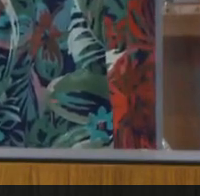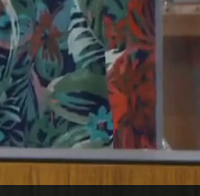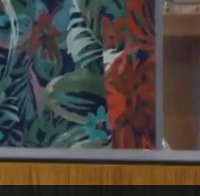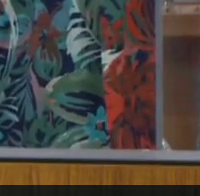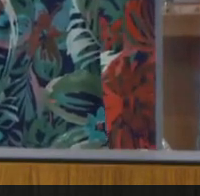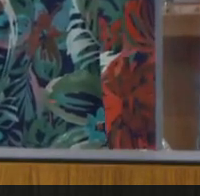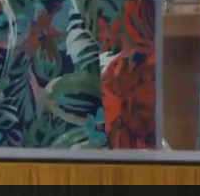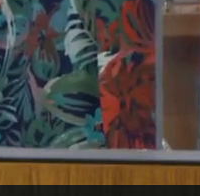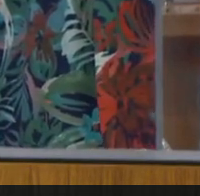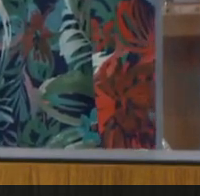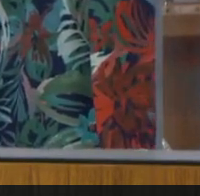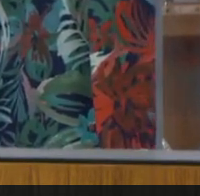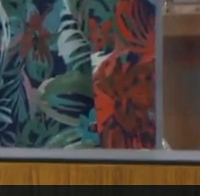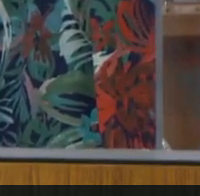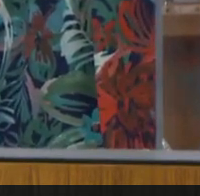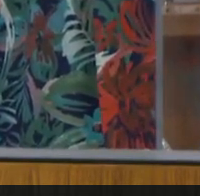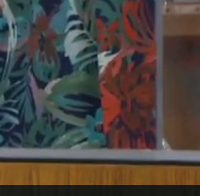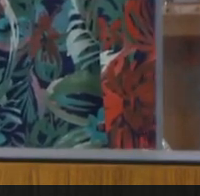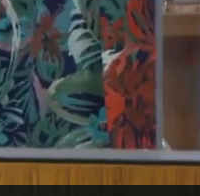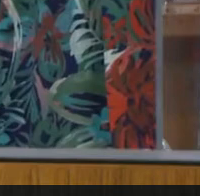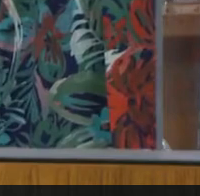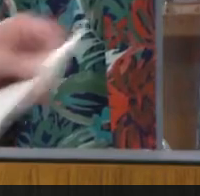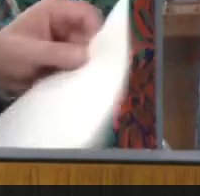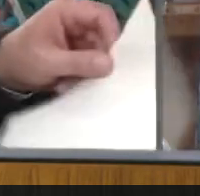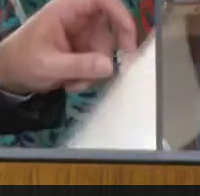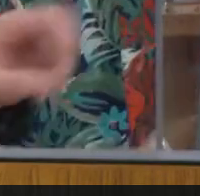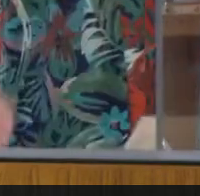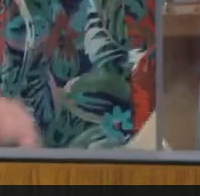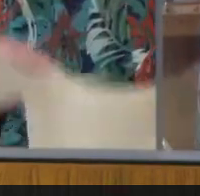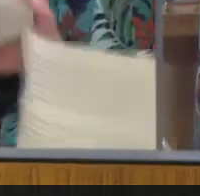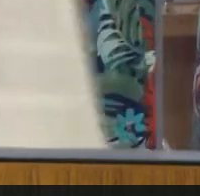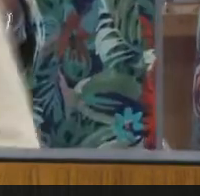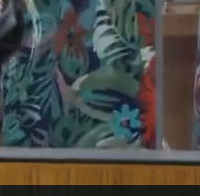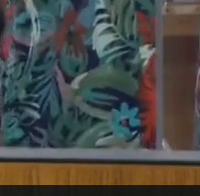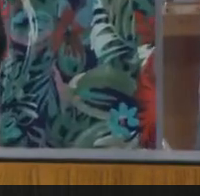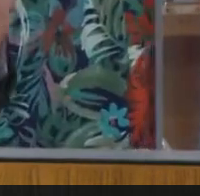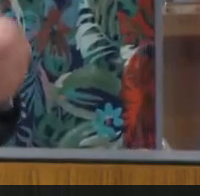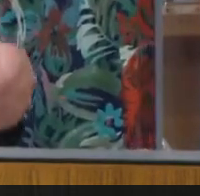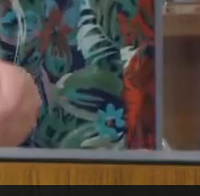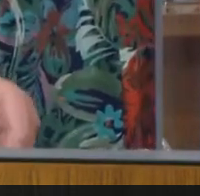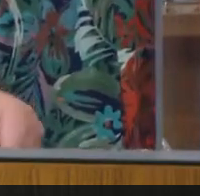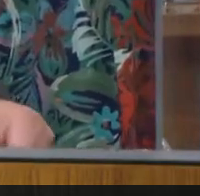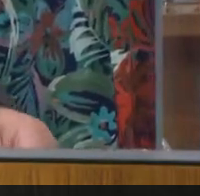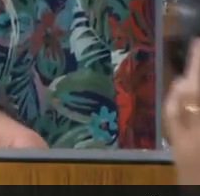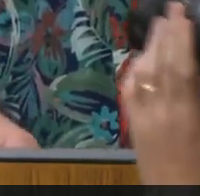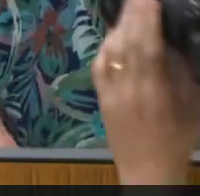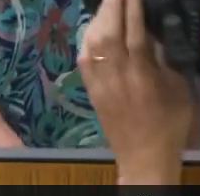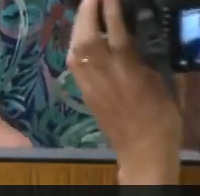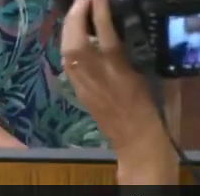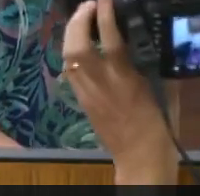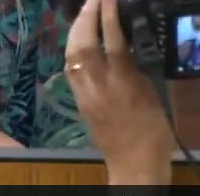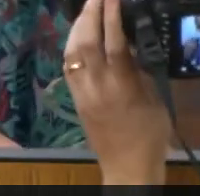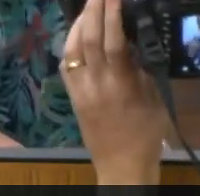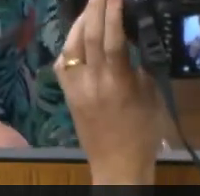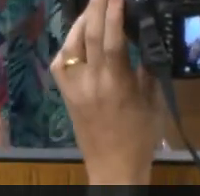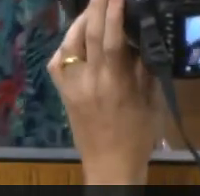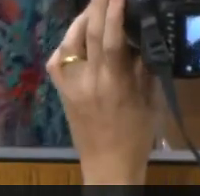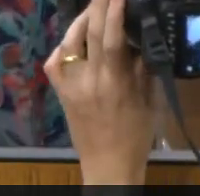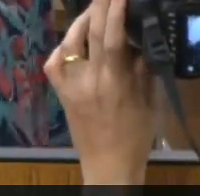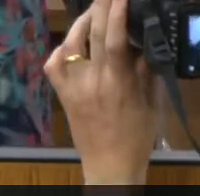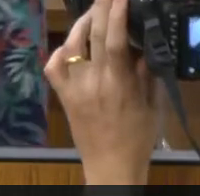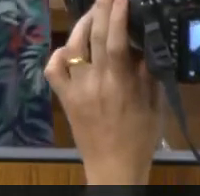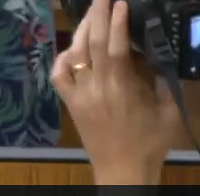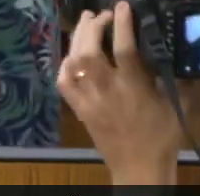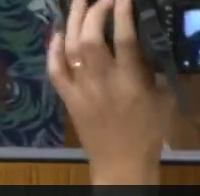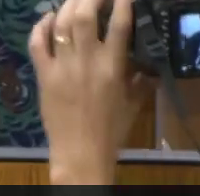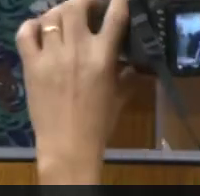qual designou relator o deputado Roberto Andrade e passa-se a primeira fada do dia